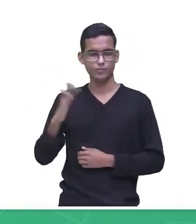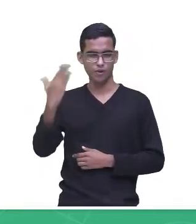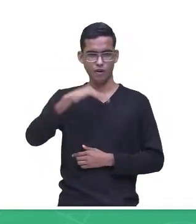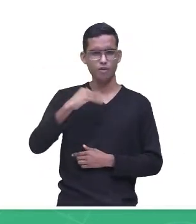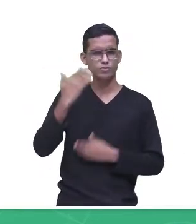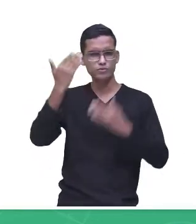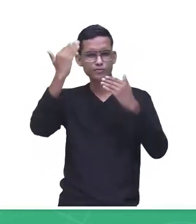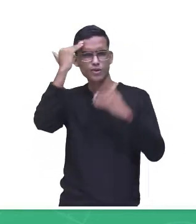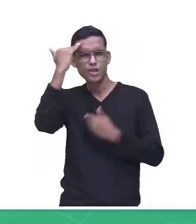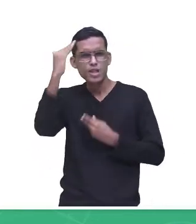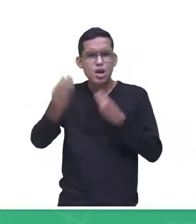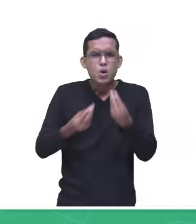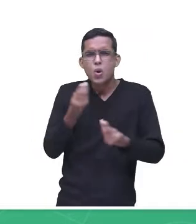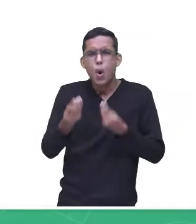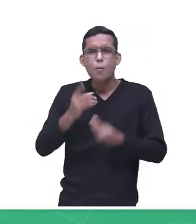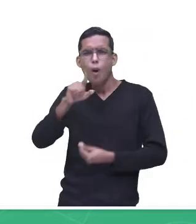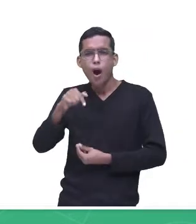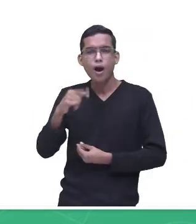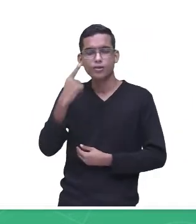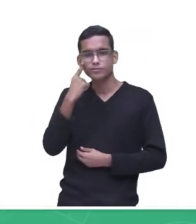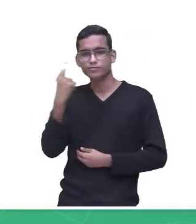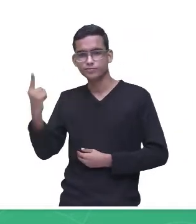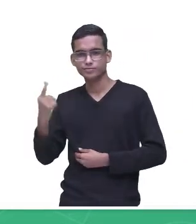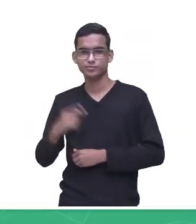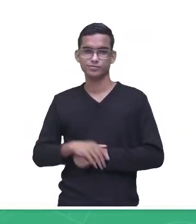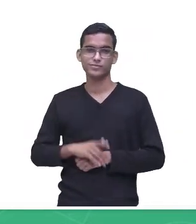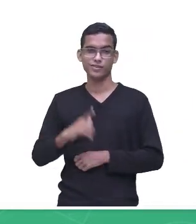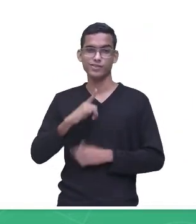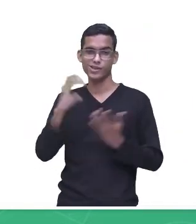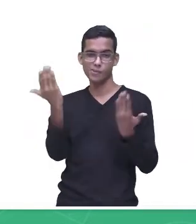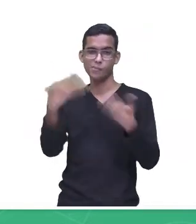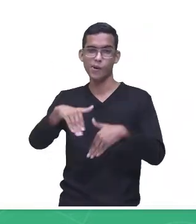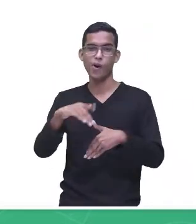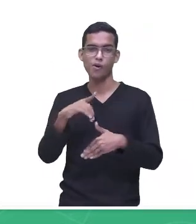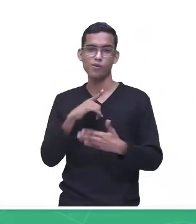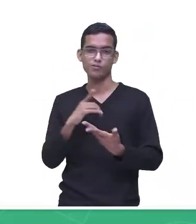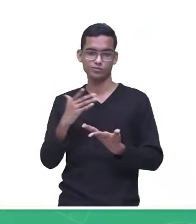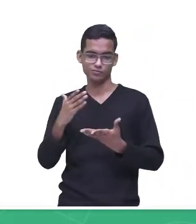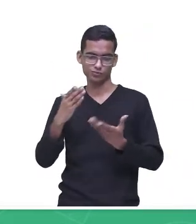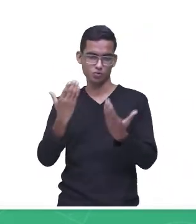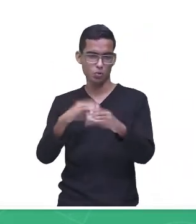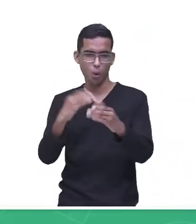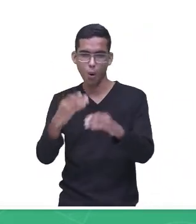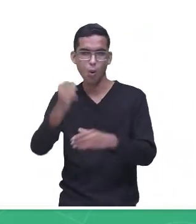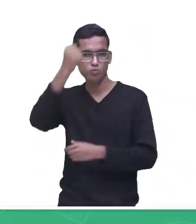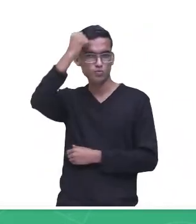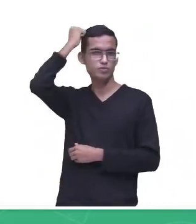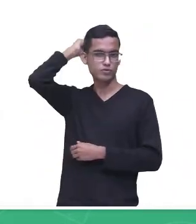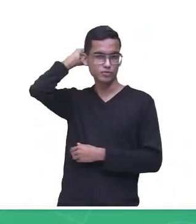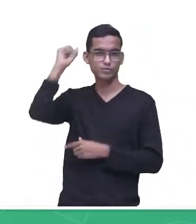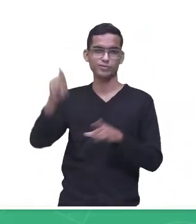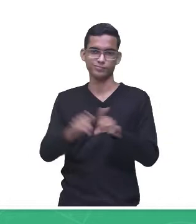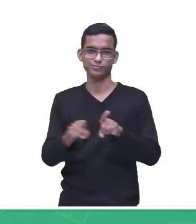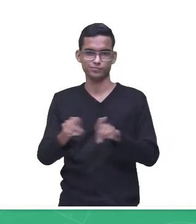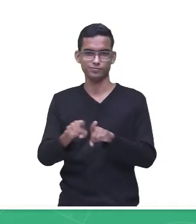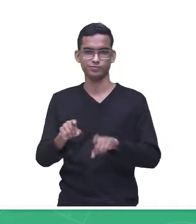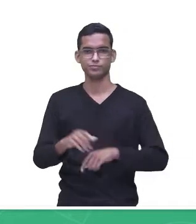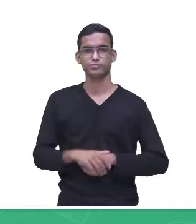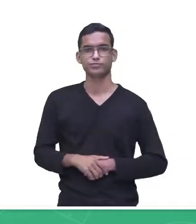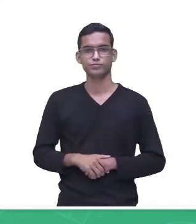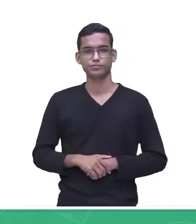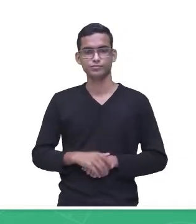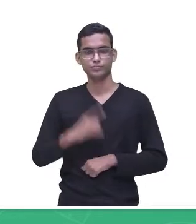muito bacana, e o que é pior, vai cair na prova dos vestibulares da vida daí, tá bom? Muito bem, como eu falava, o